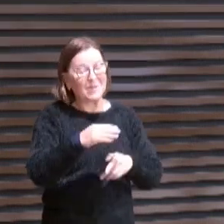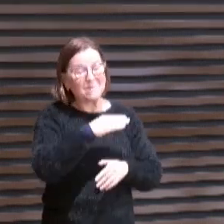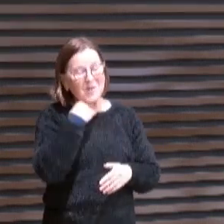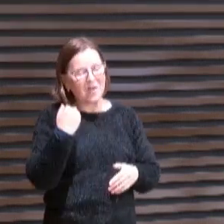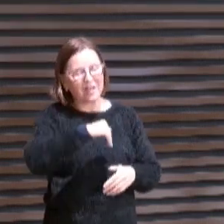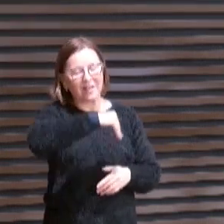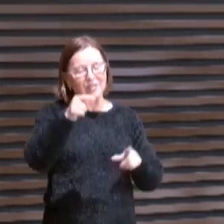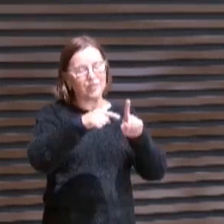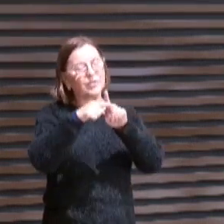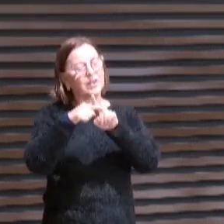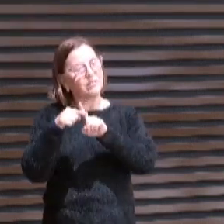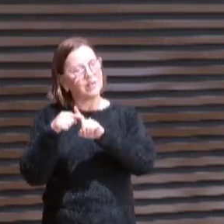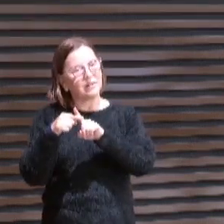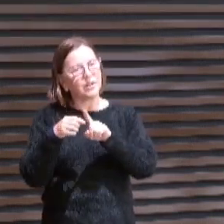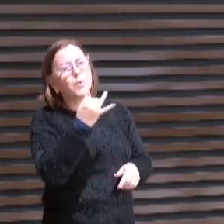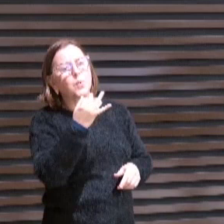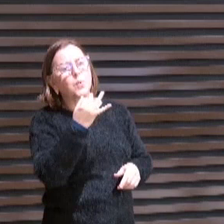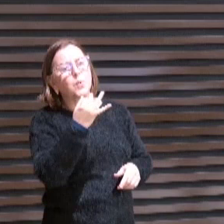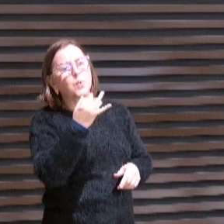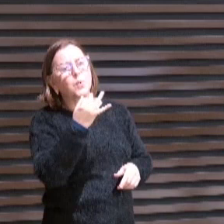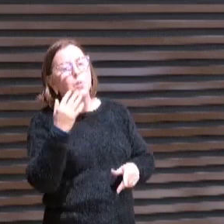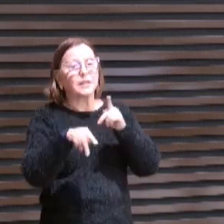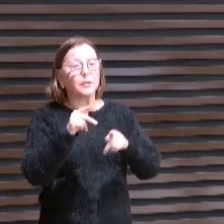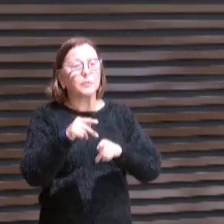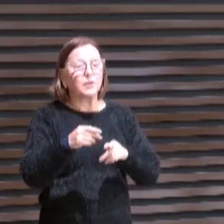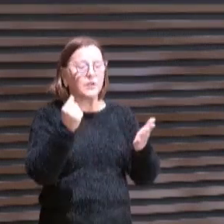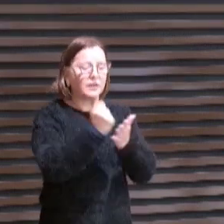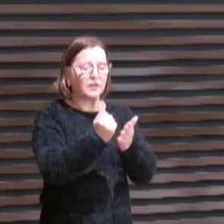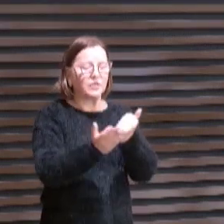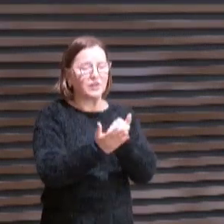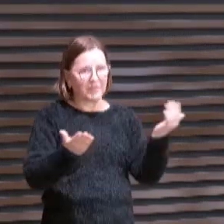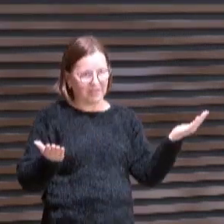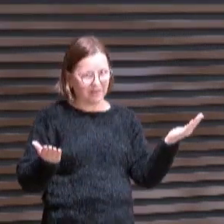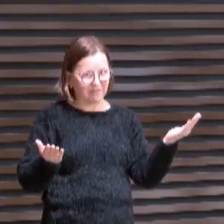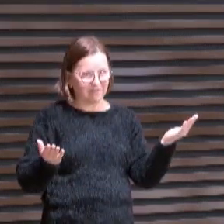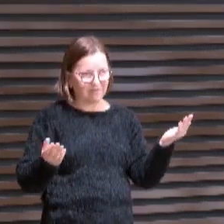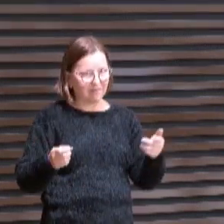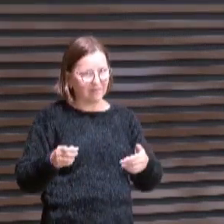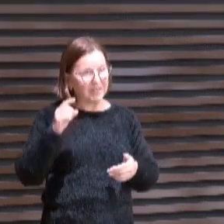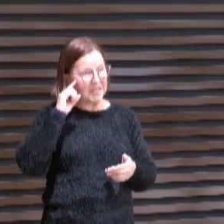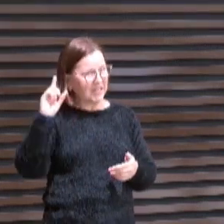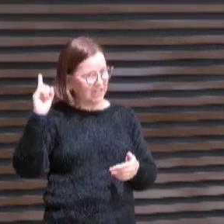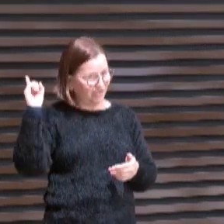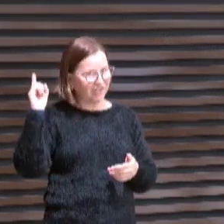Quantas pessoas foram crucificadas naquela tarde no Calvário?